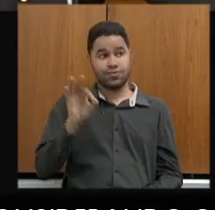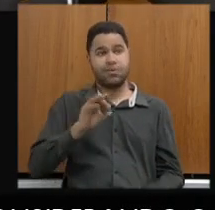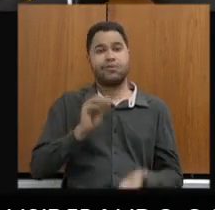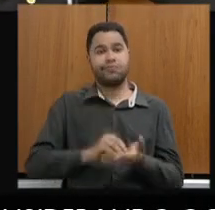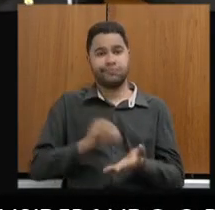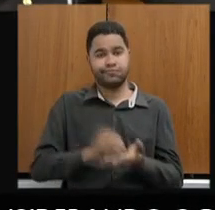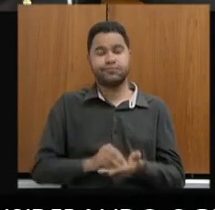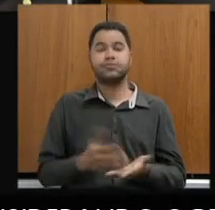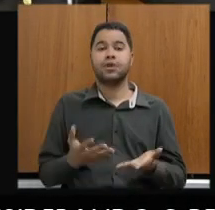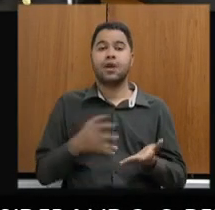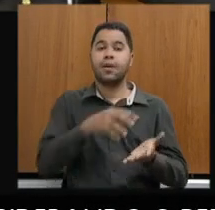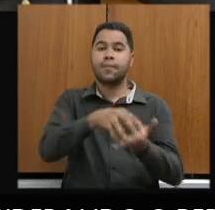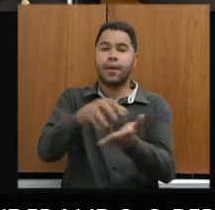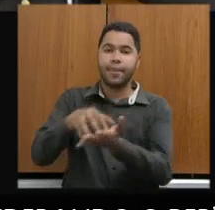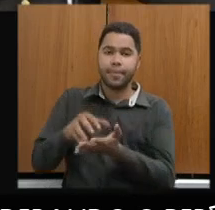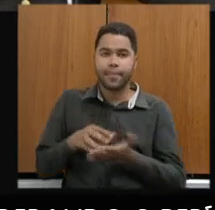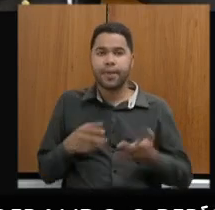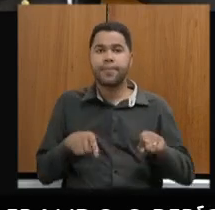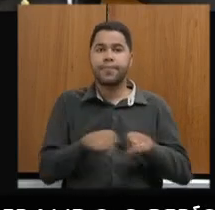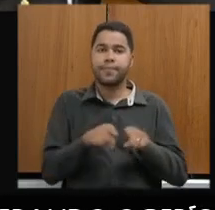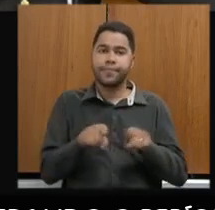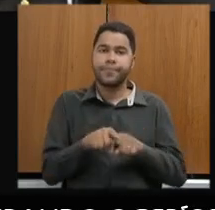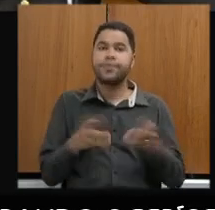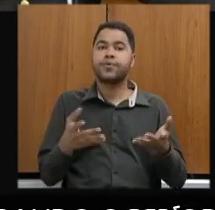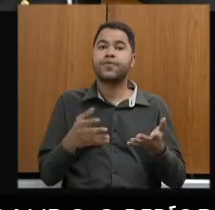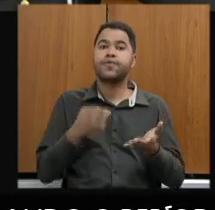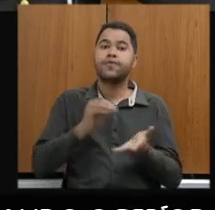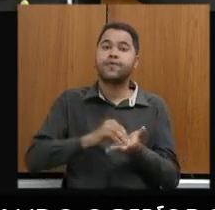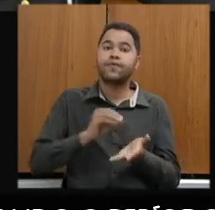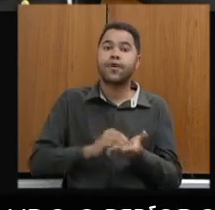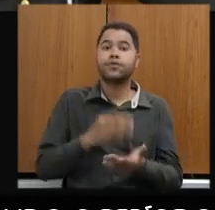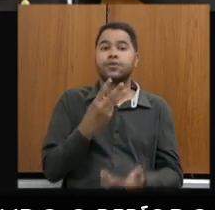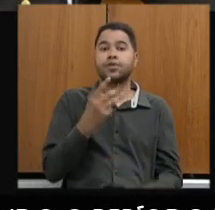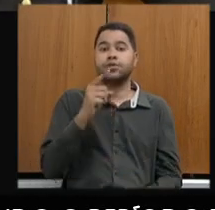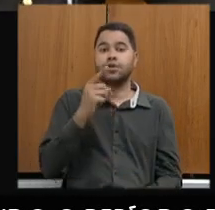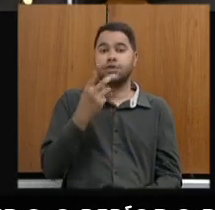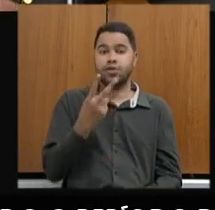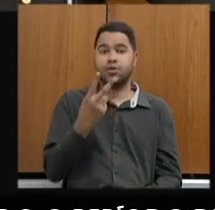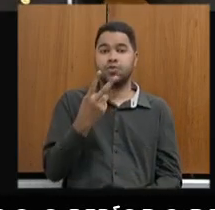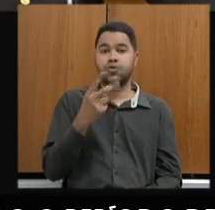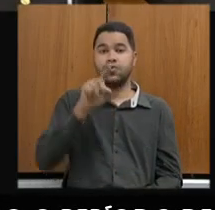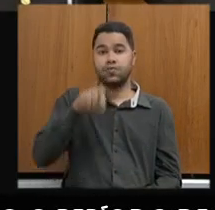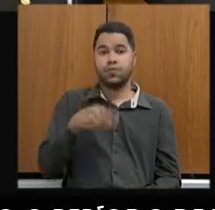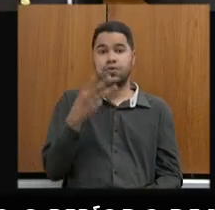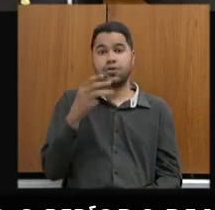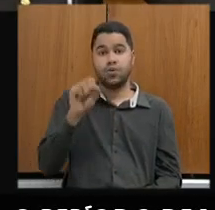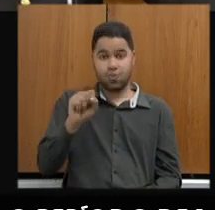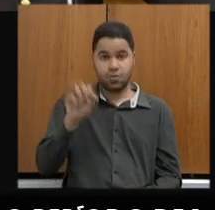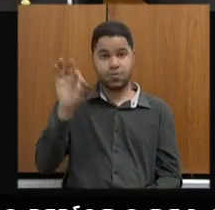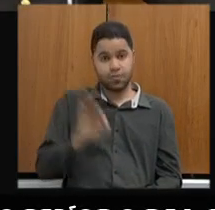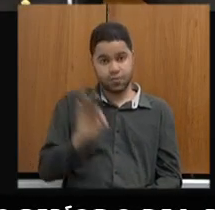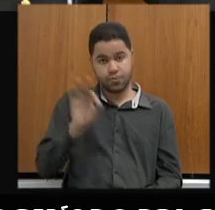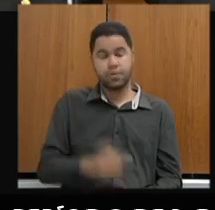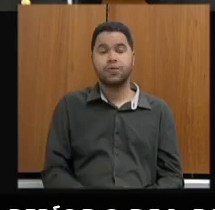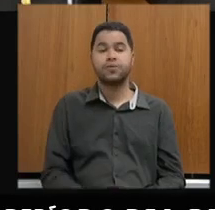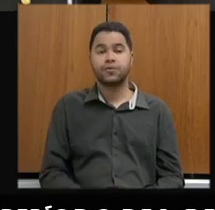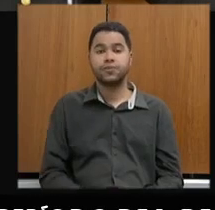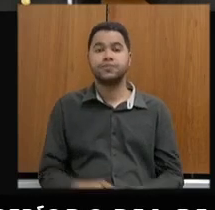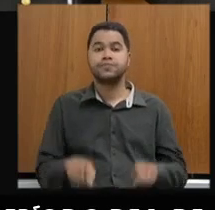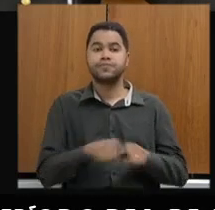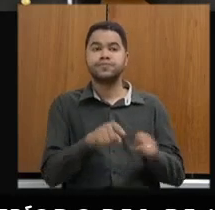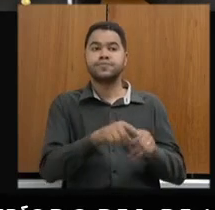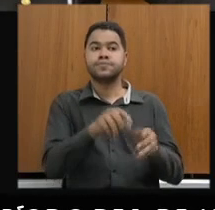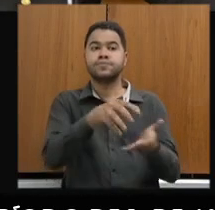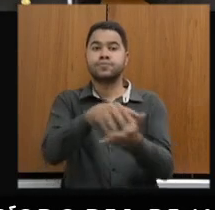de Praças bombeiros-militares um déficit de 32,30 e oito por cento de